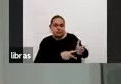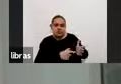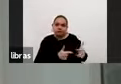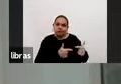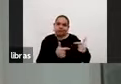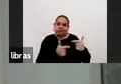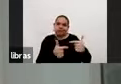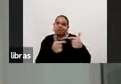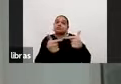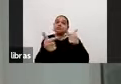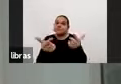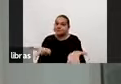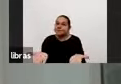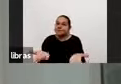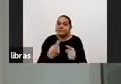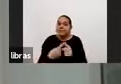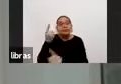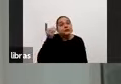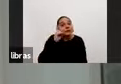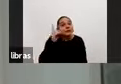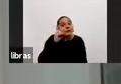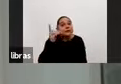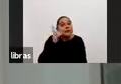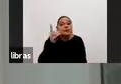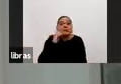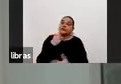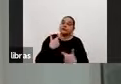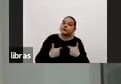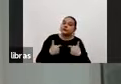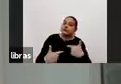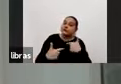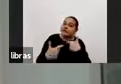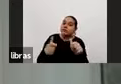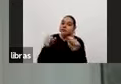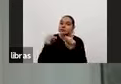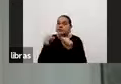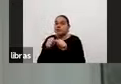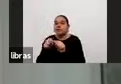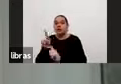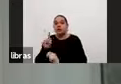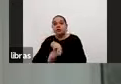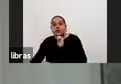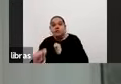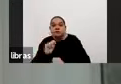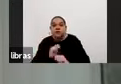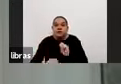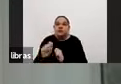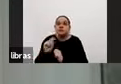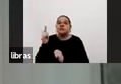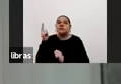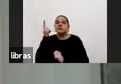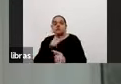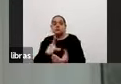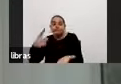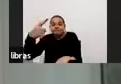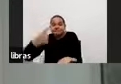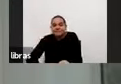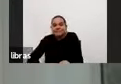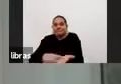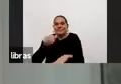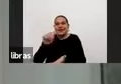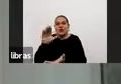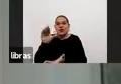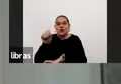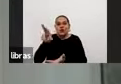sindical vem cotidianamente, inclusive, realizando negociações, efetivando acordos coletivos, e neste caso agora com relação